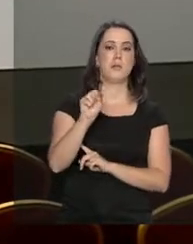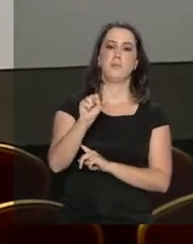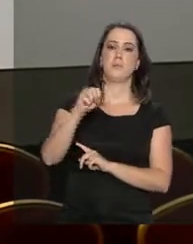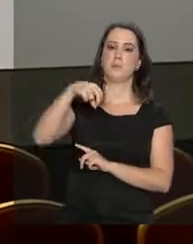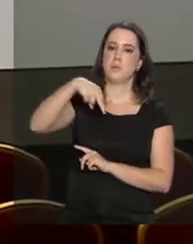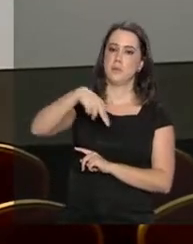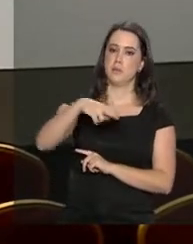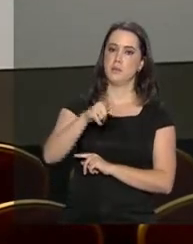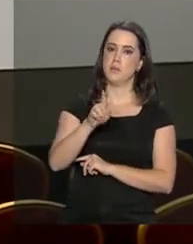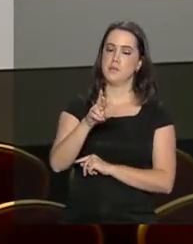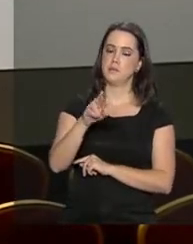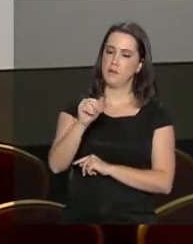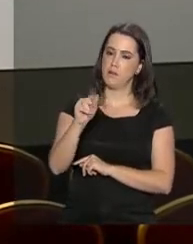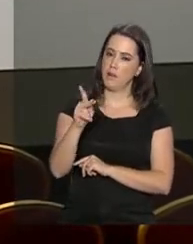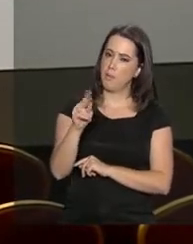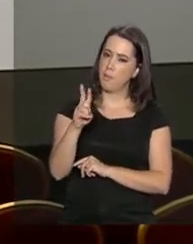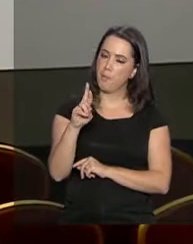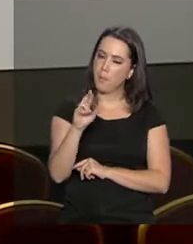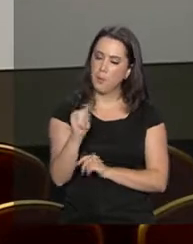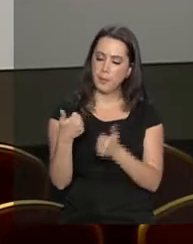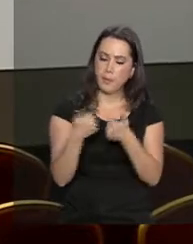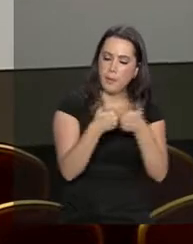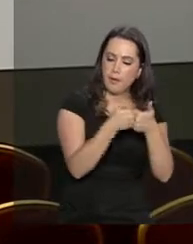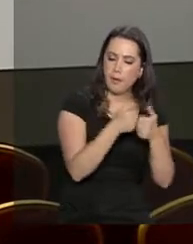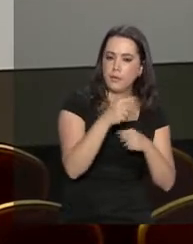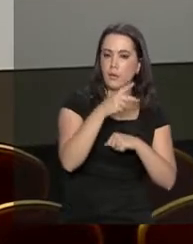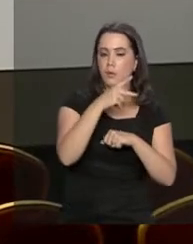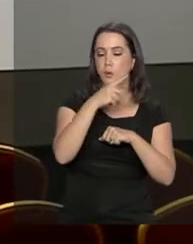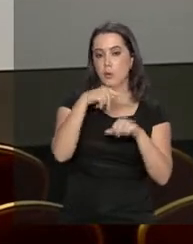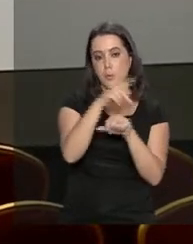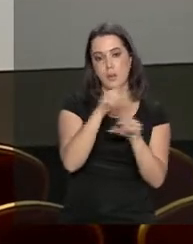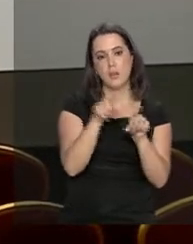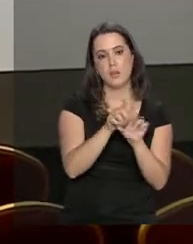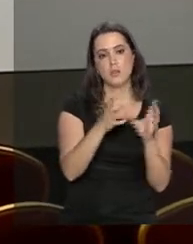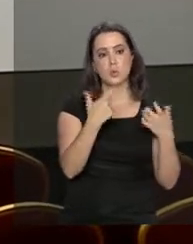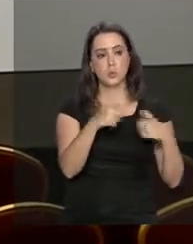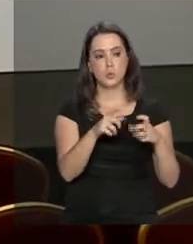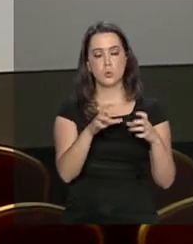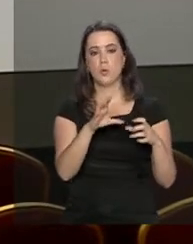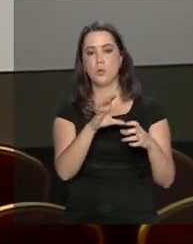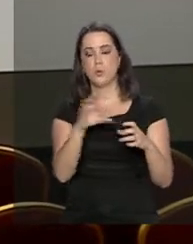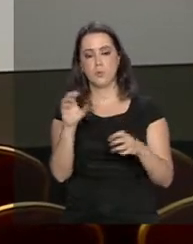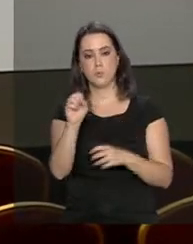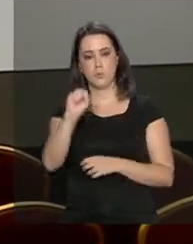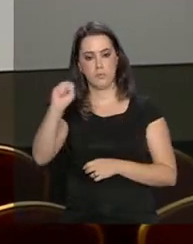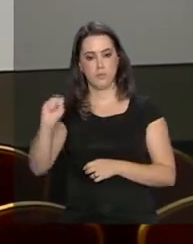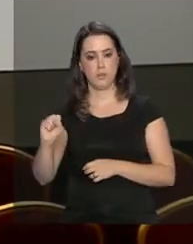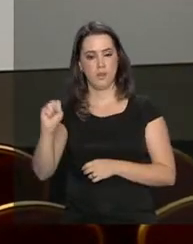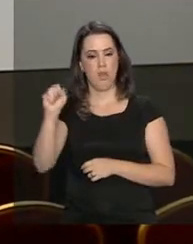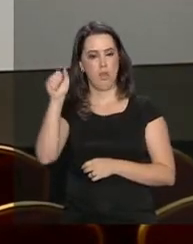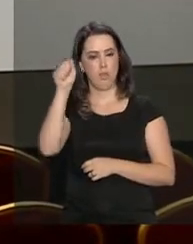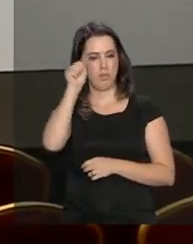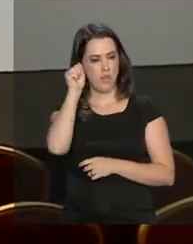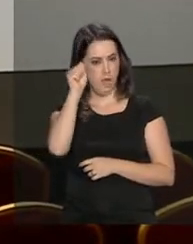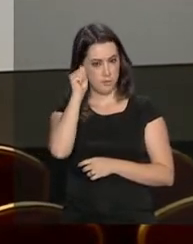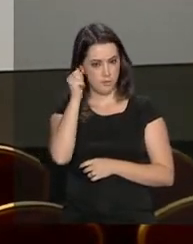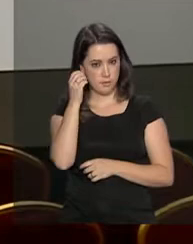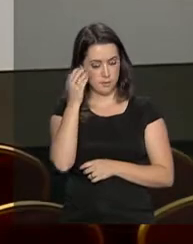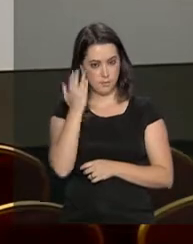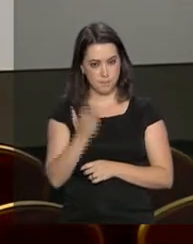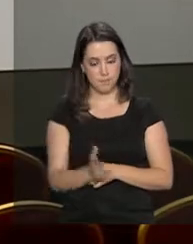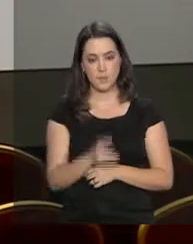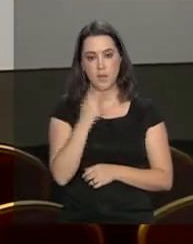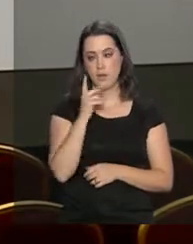aproximar o brasil do que ele chamou de centro dinâmico do sudeste da ásia sobre a união